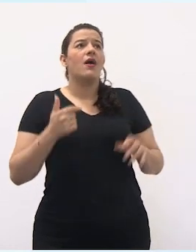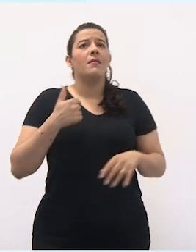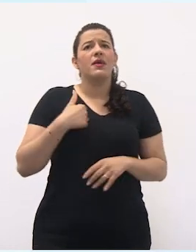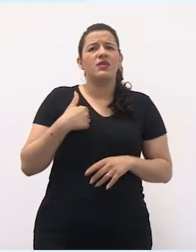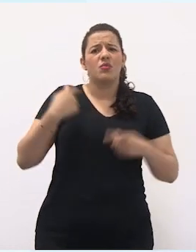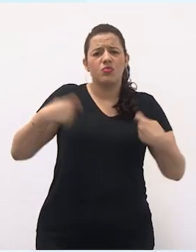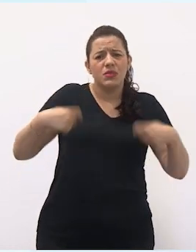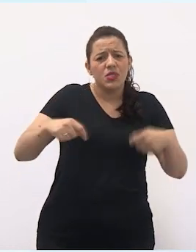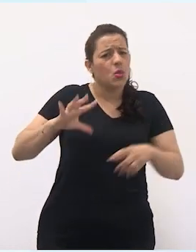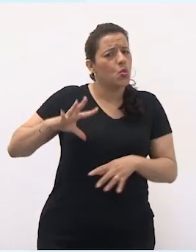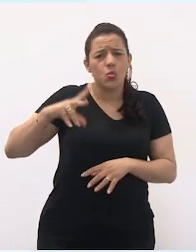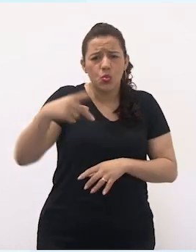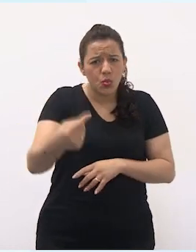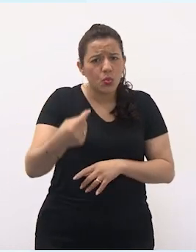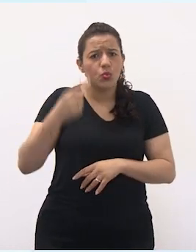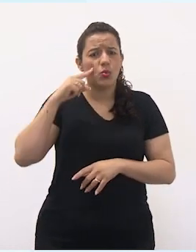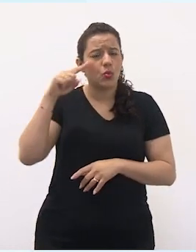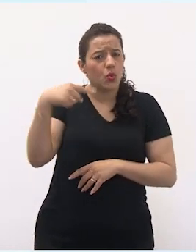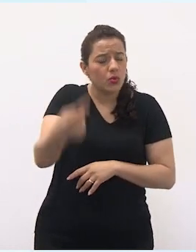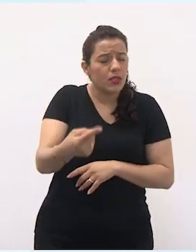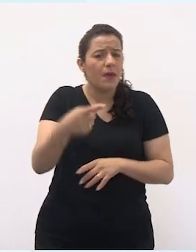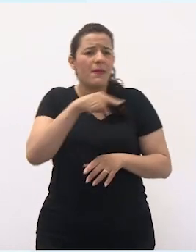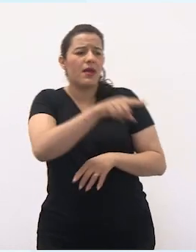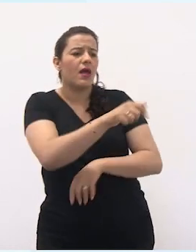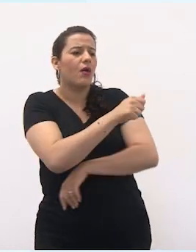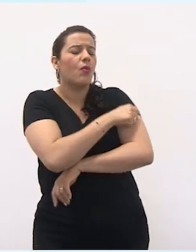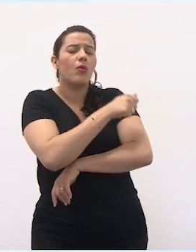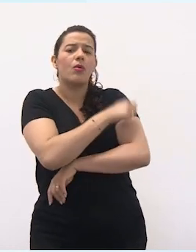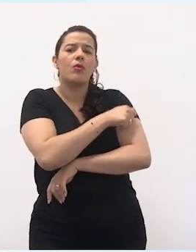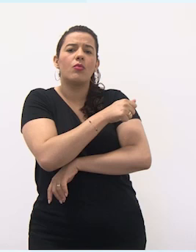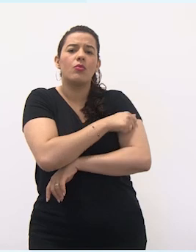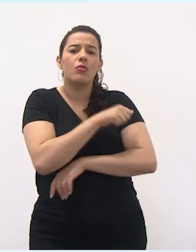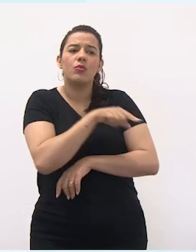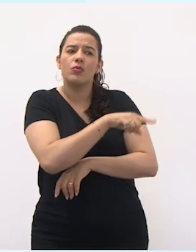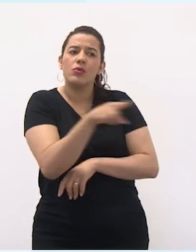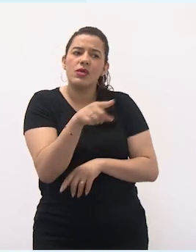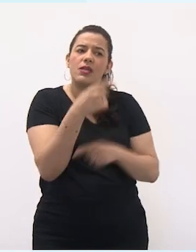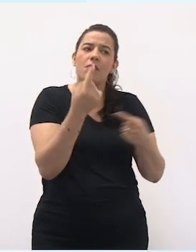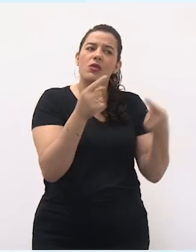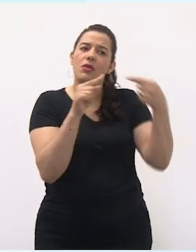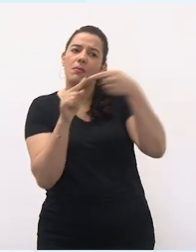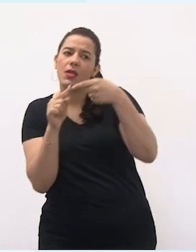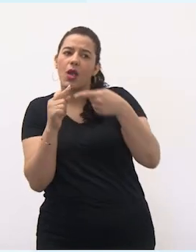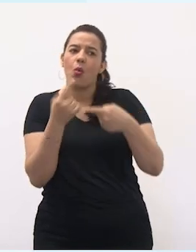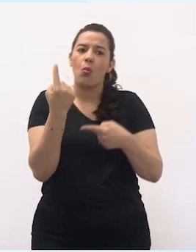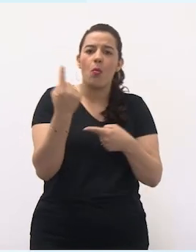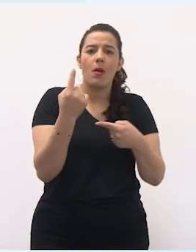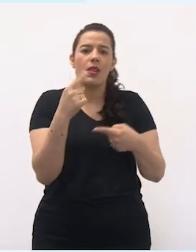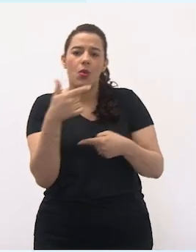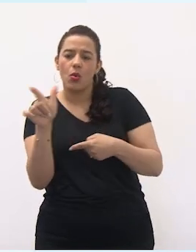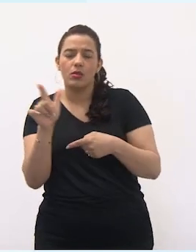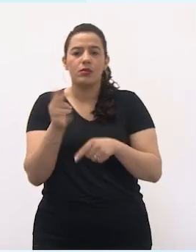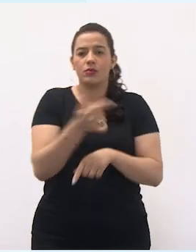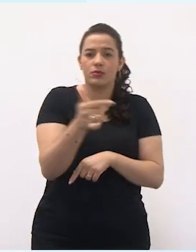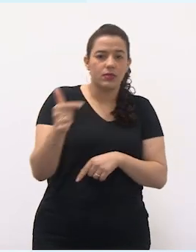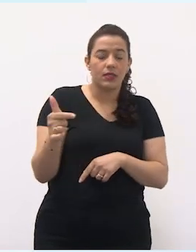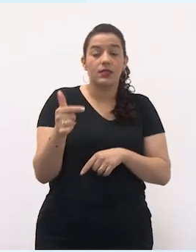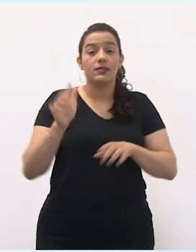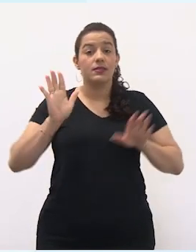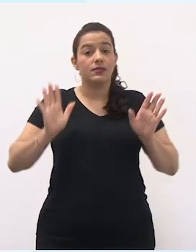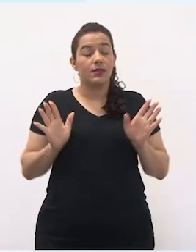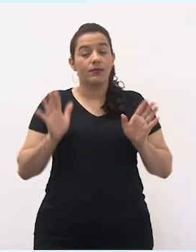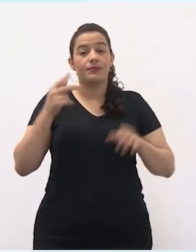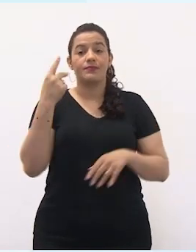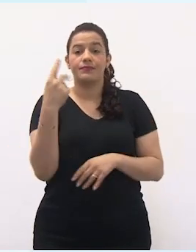fazer todas elas? Ou o aluno, de repente, ele pode, de repente, se afinar mais com uma e não com outra? Gente, aí vocês